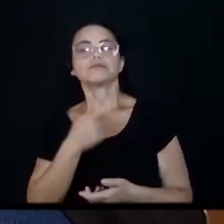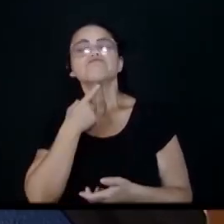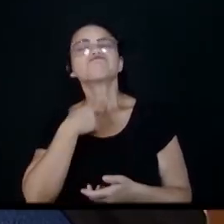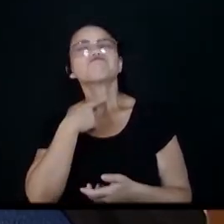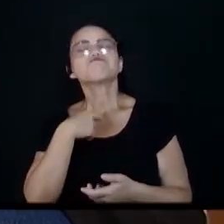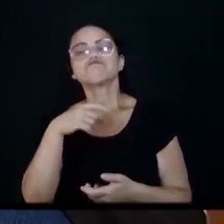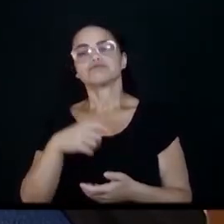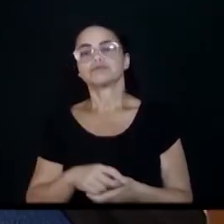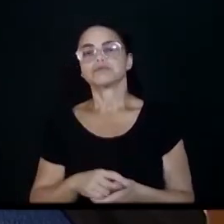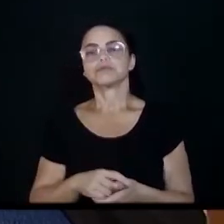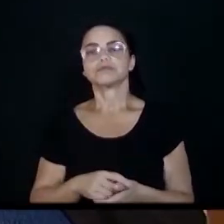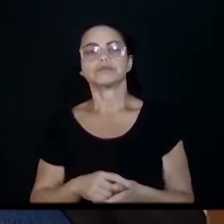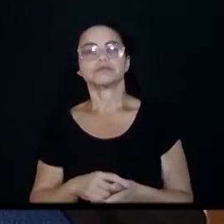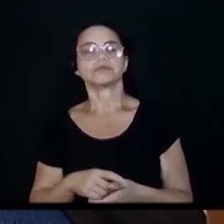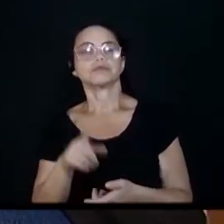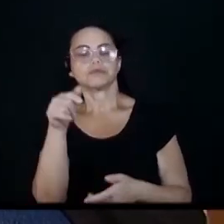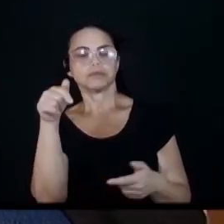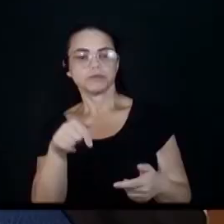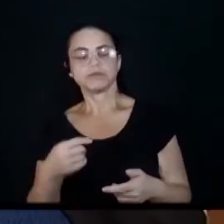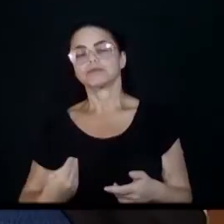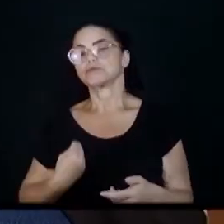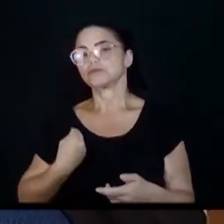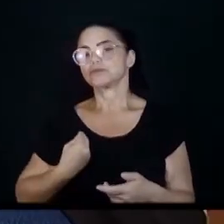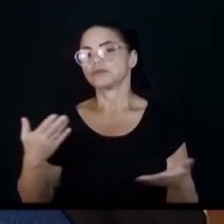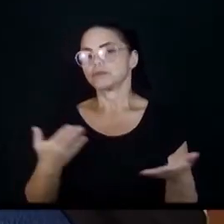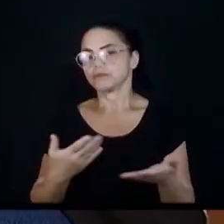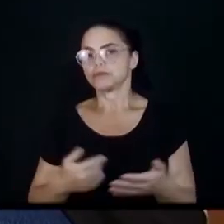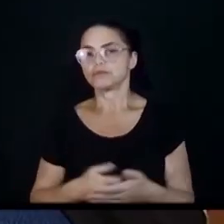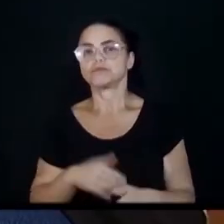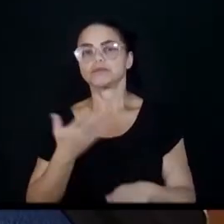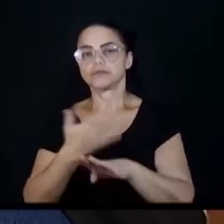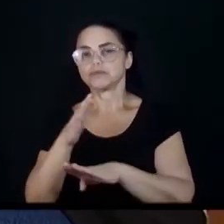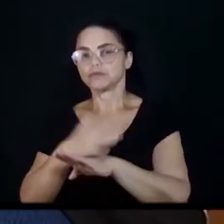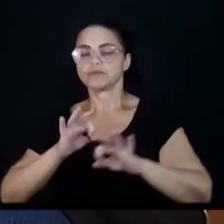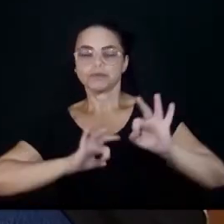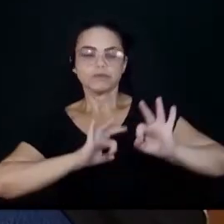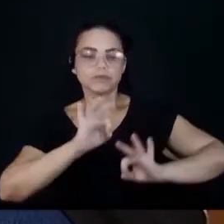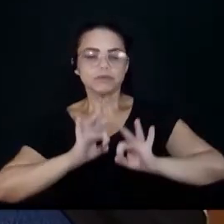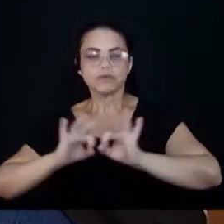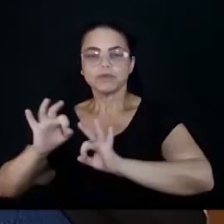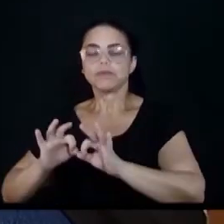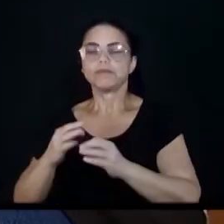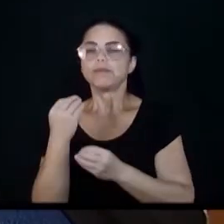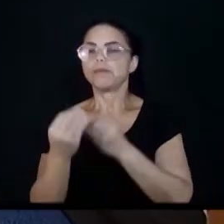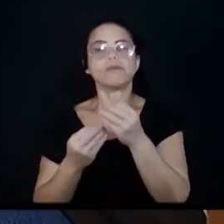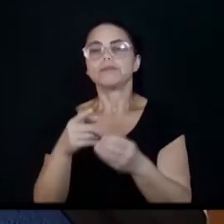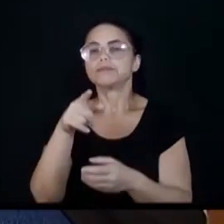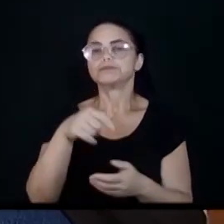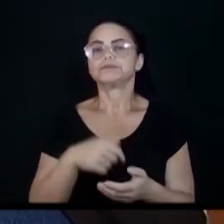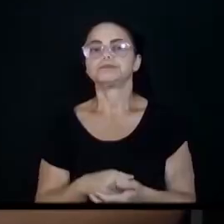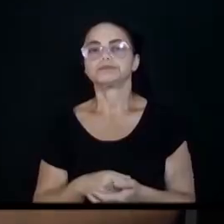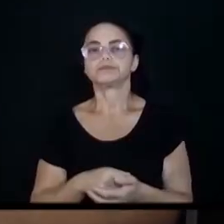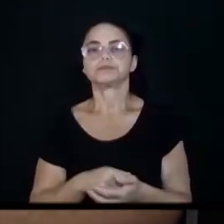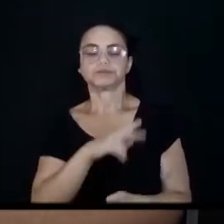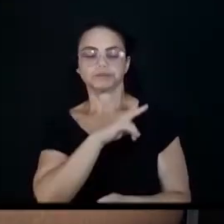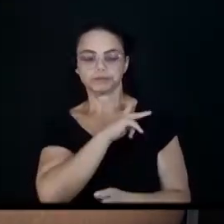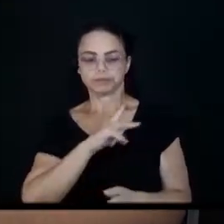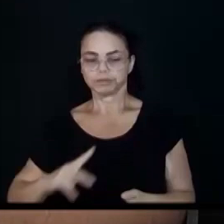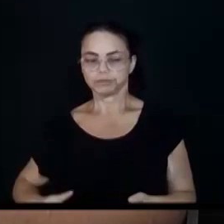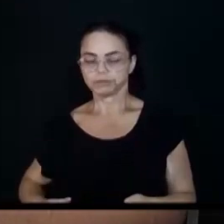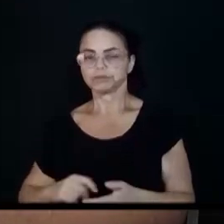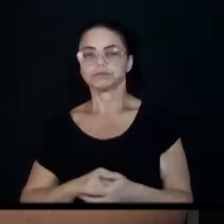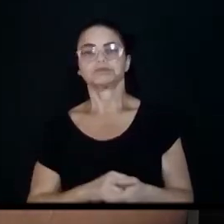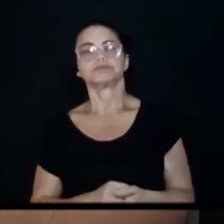quem está aqui fazendo parte dos projetos. Como que é para você, como presidente, ver esse